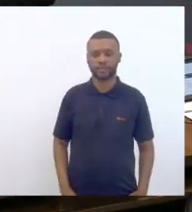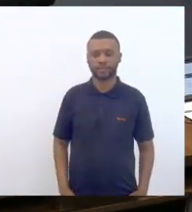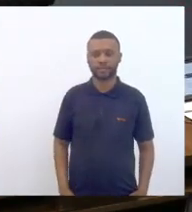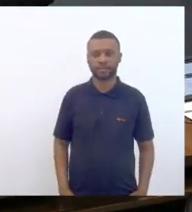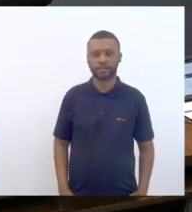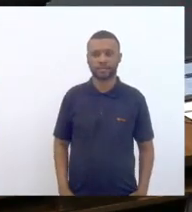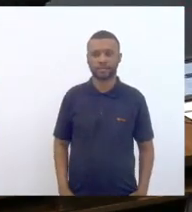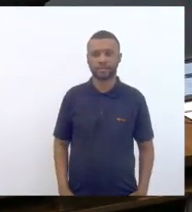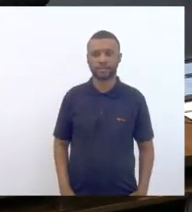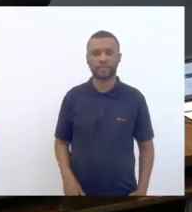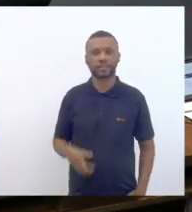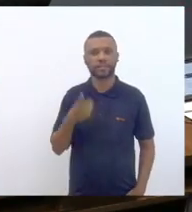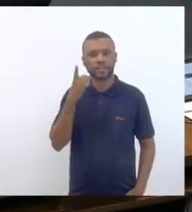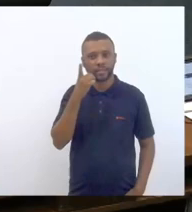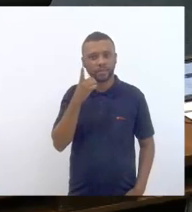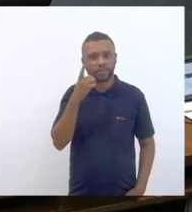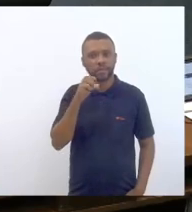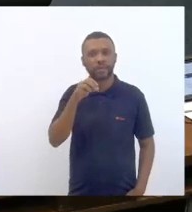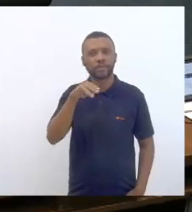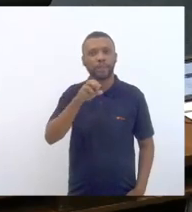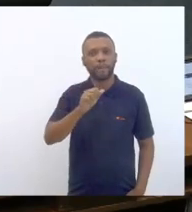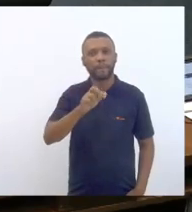Deputado Marcos Miller.